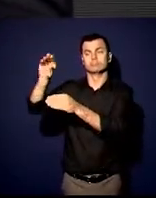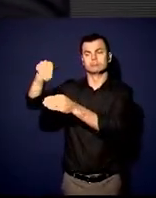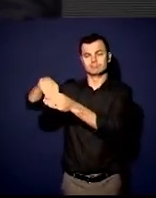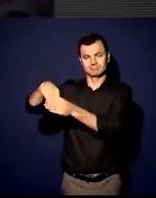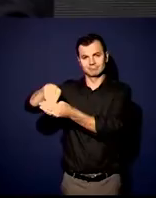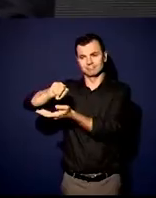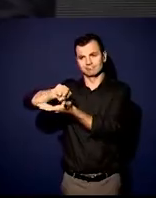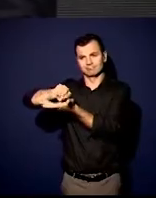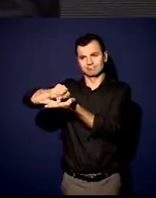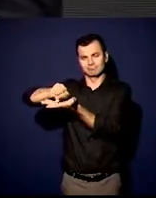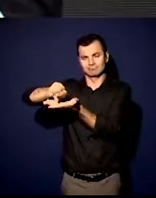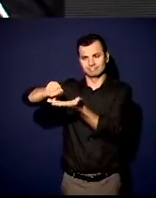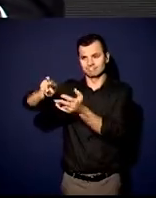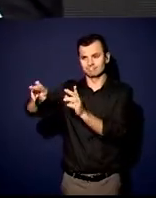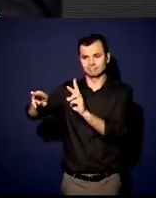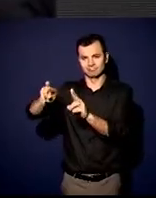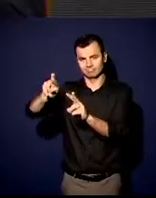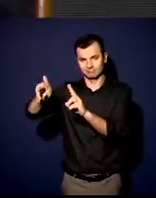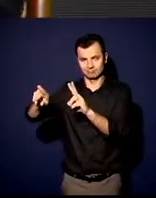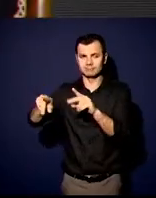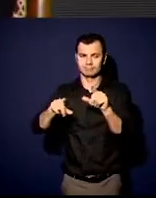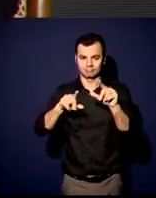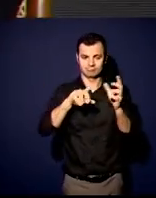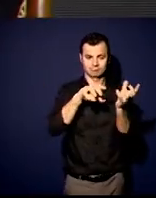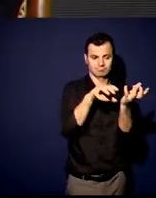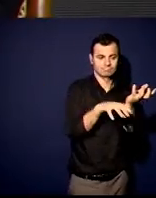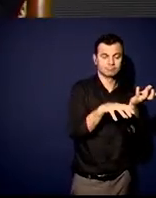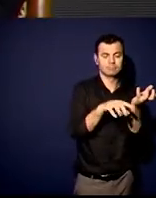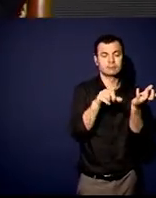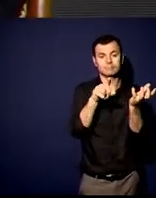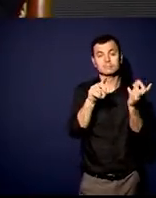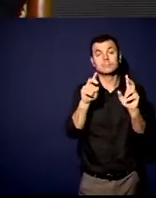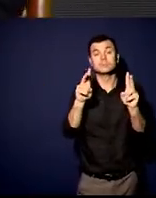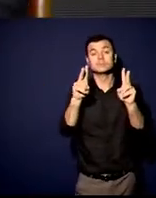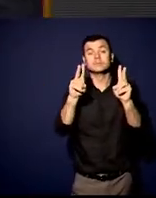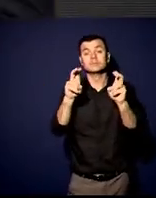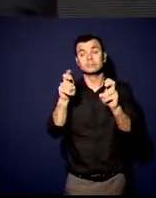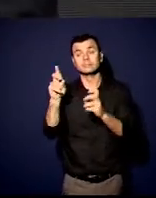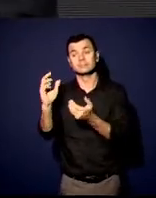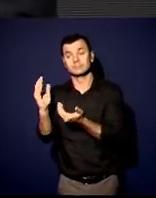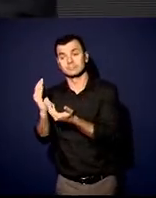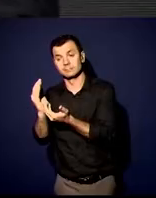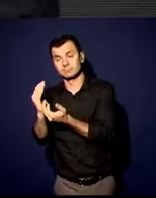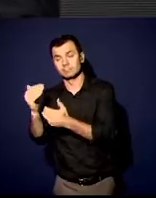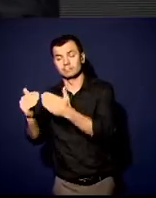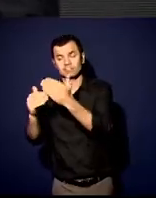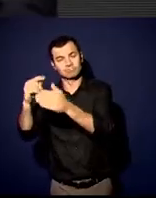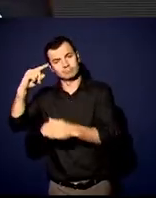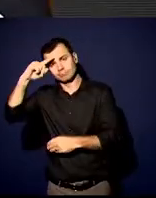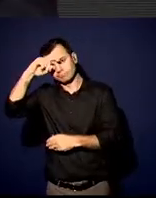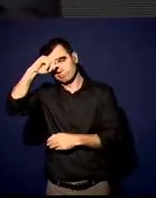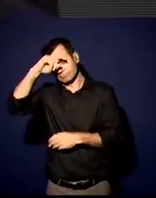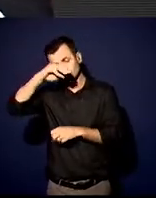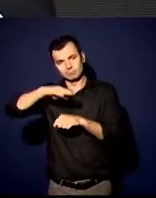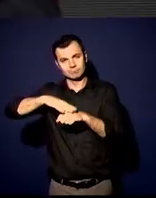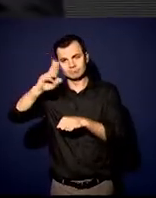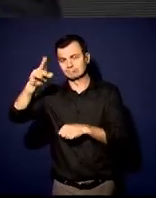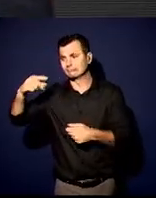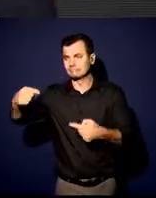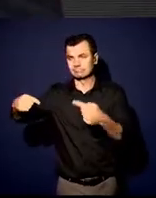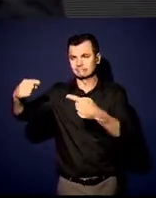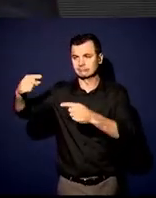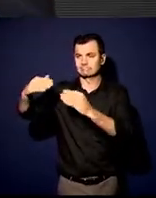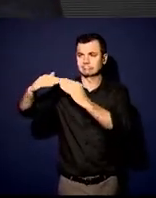em detrimento do Senado é muito mais difícil um tema andar na câmara do que no senado as convergências